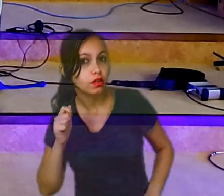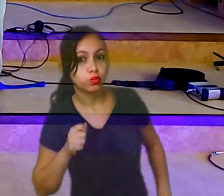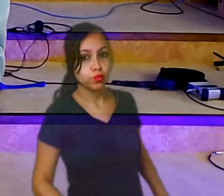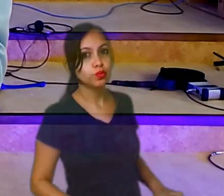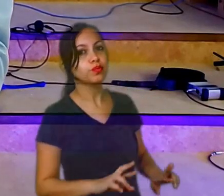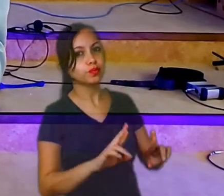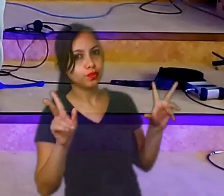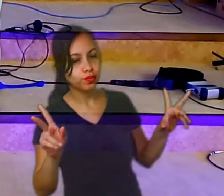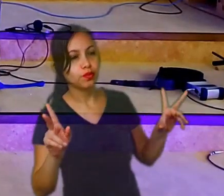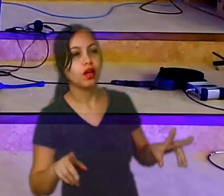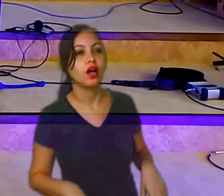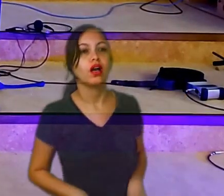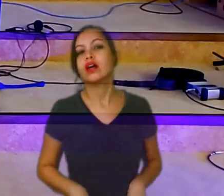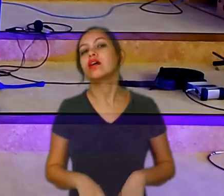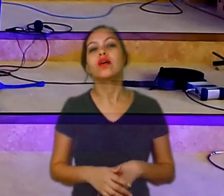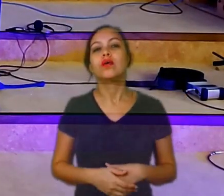Quando Josafá